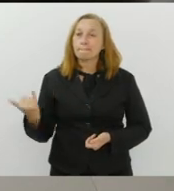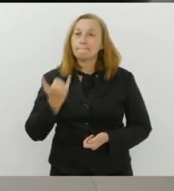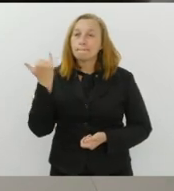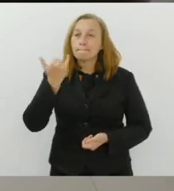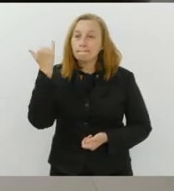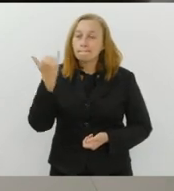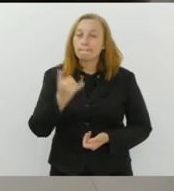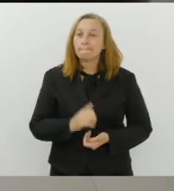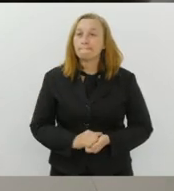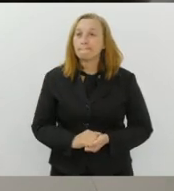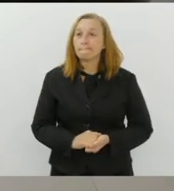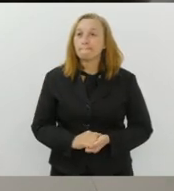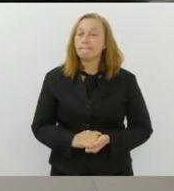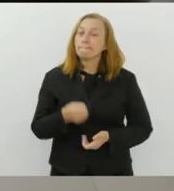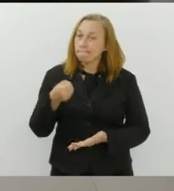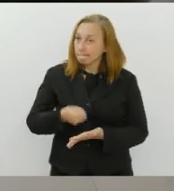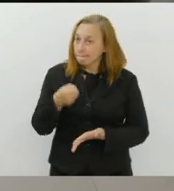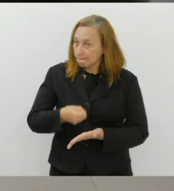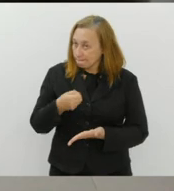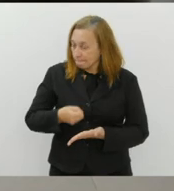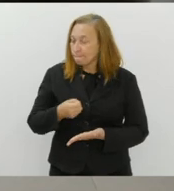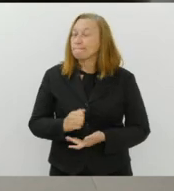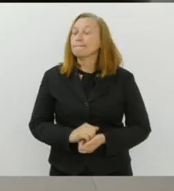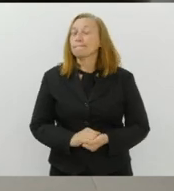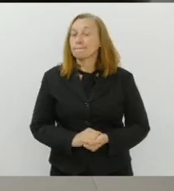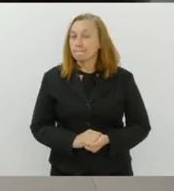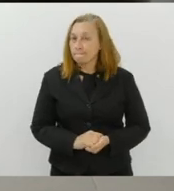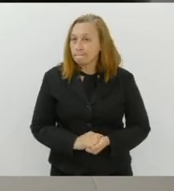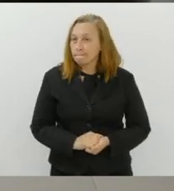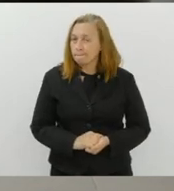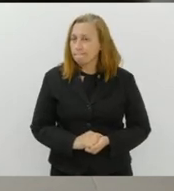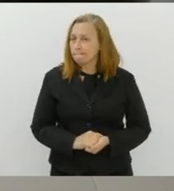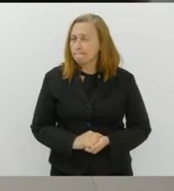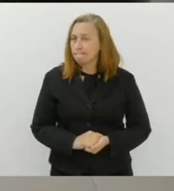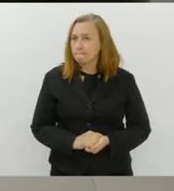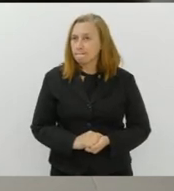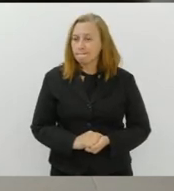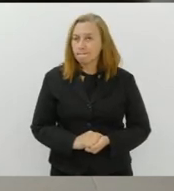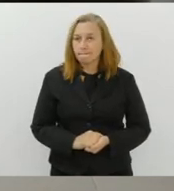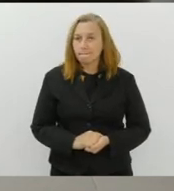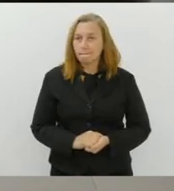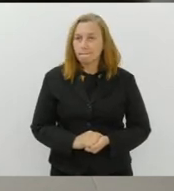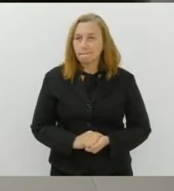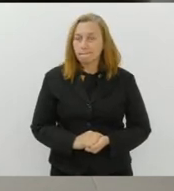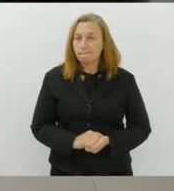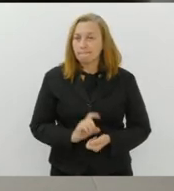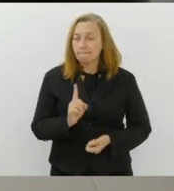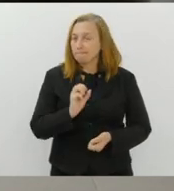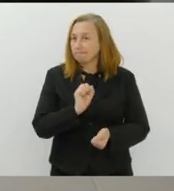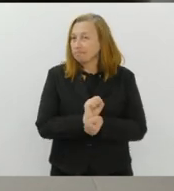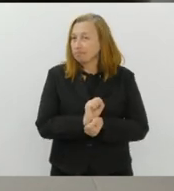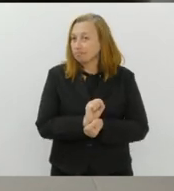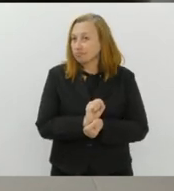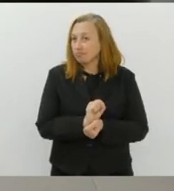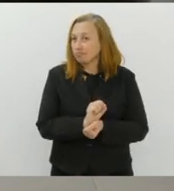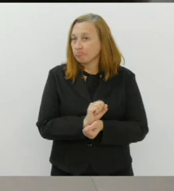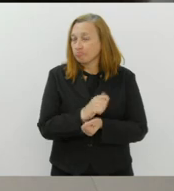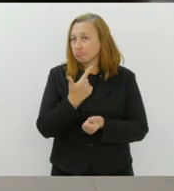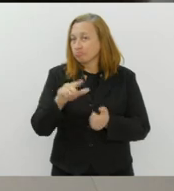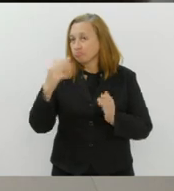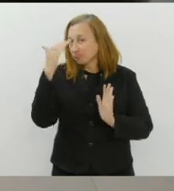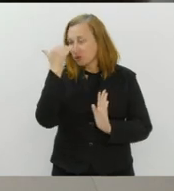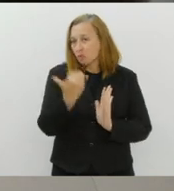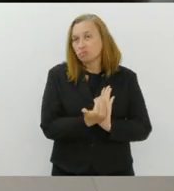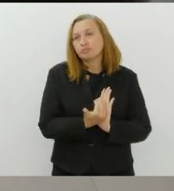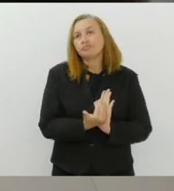isso seja, seja cobrado, né? Que isso não fique é, parado sem o cumprimento, né? Que